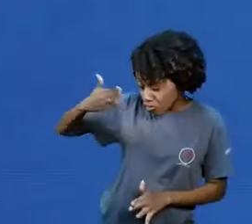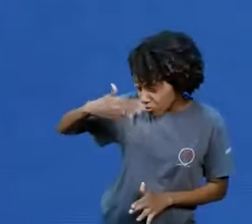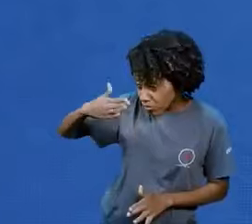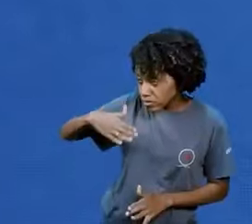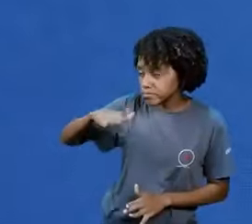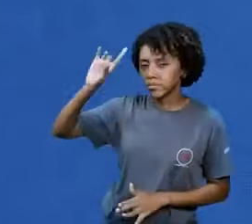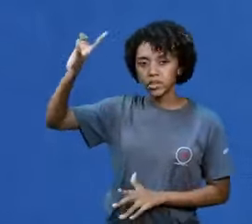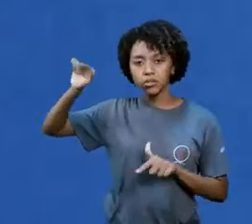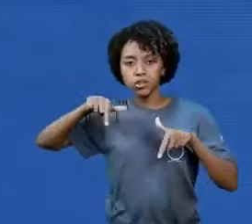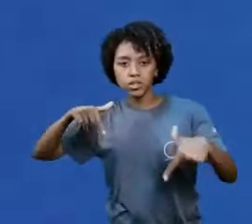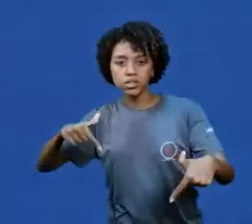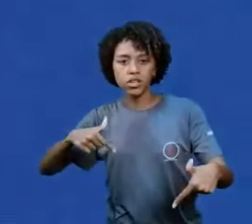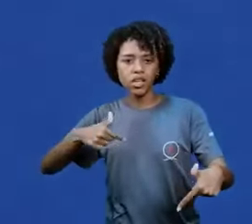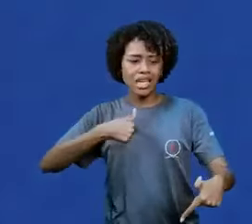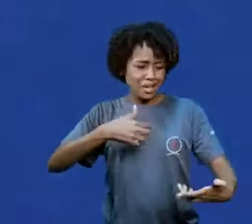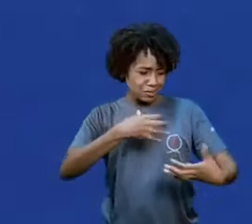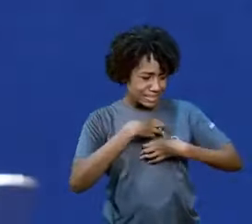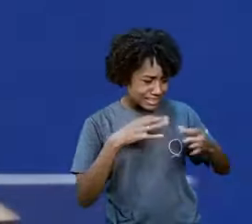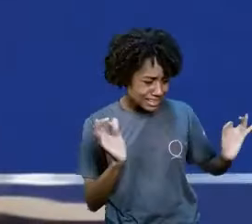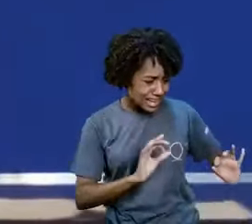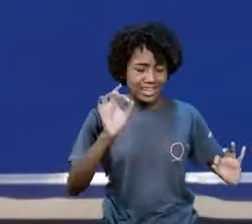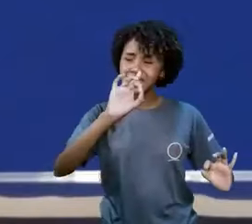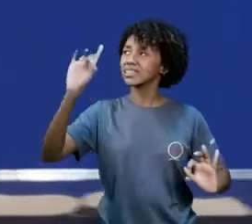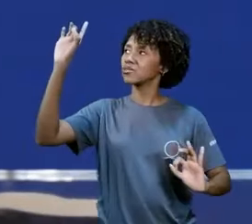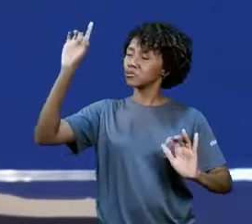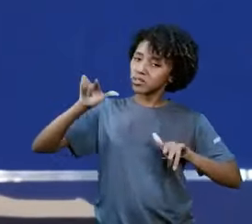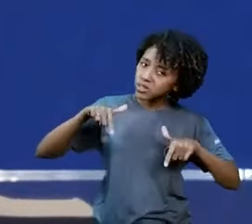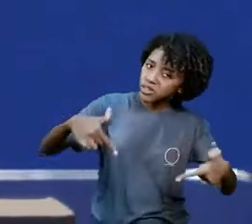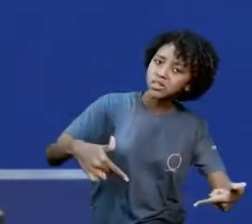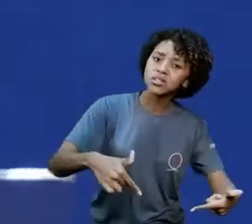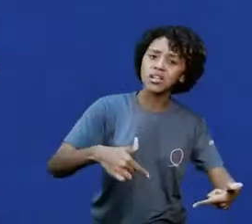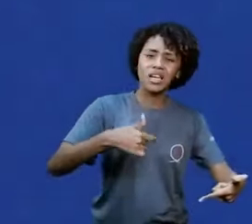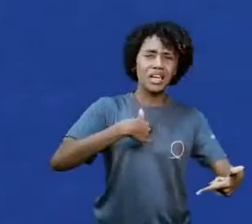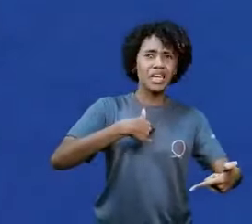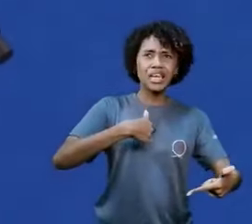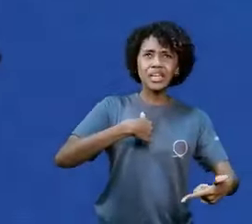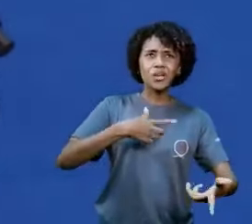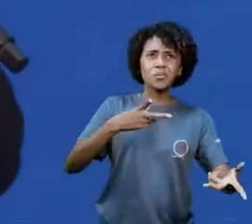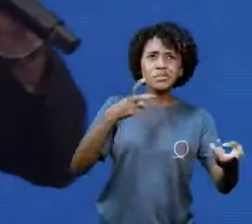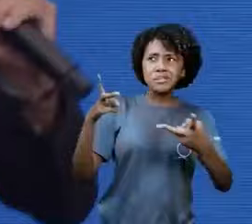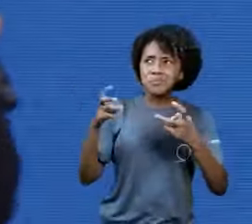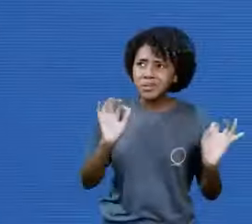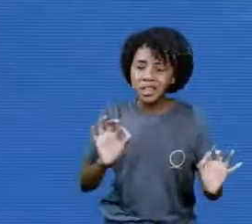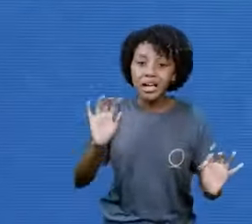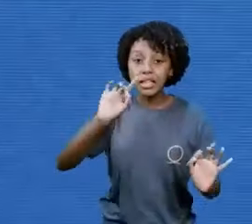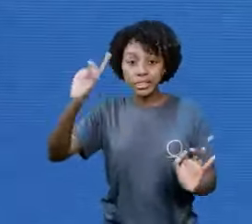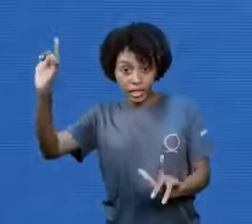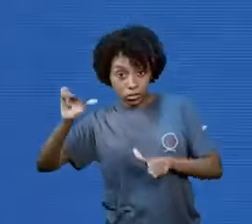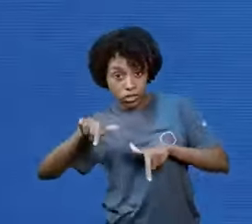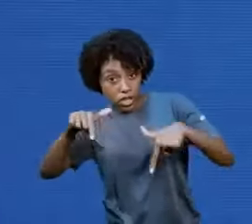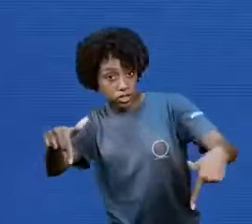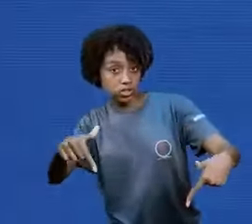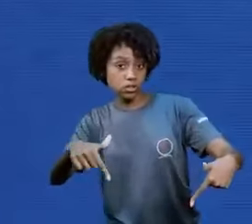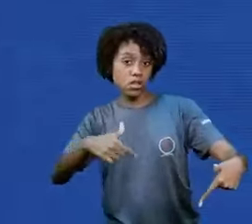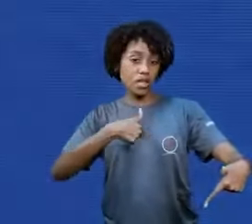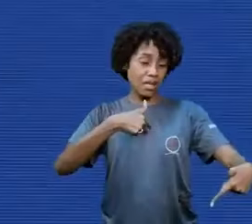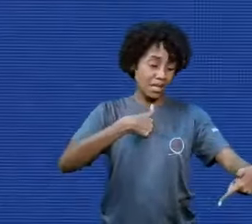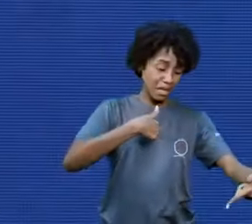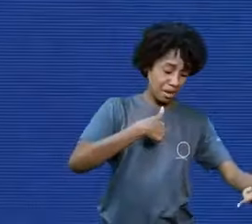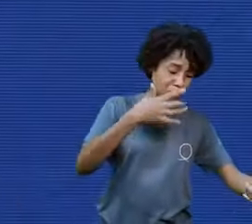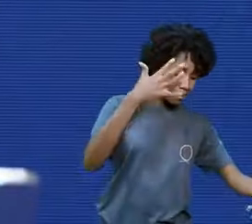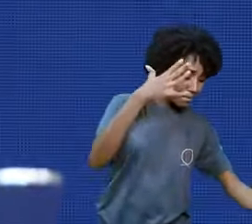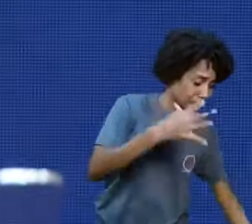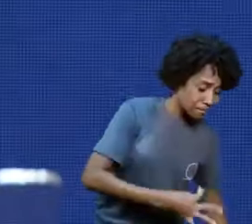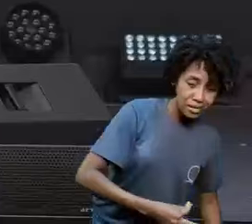Deus tá agindo Eu não tô sentindo mas Deus tá agindo eu não tô percebendo mas Deus tá agindo eu não tô